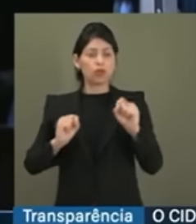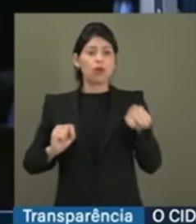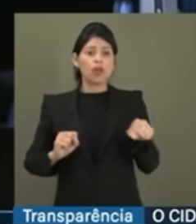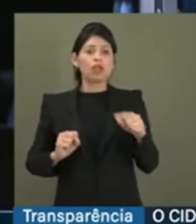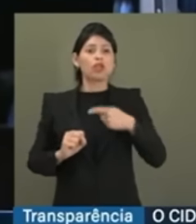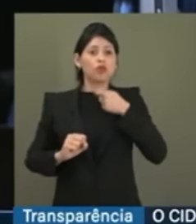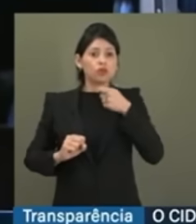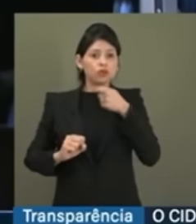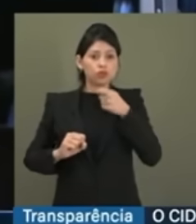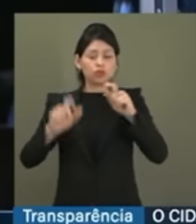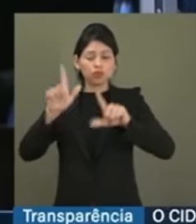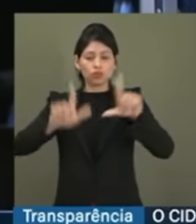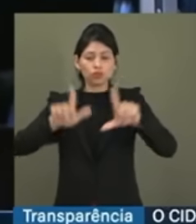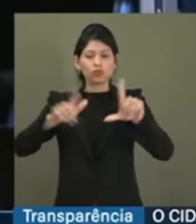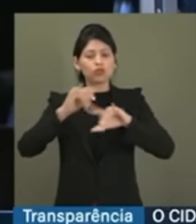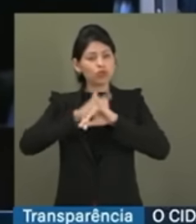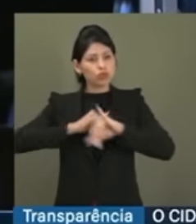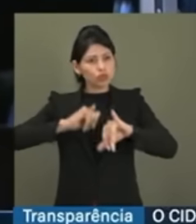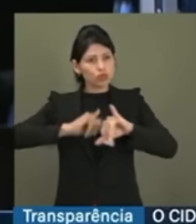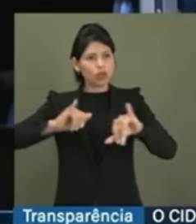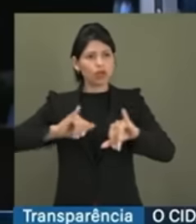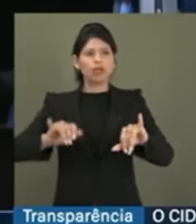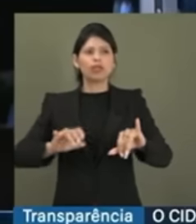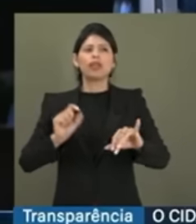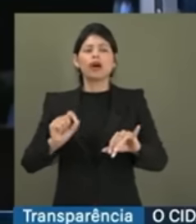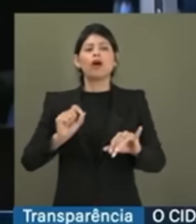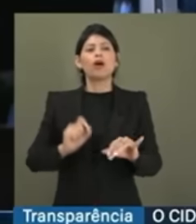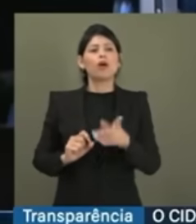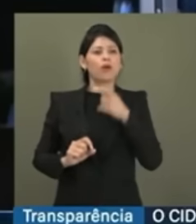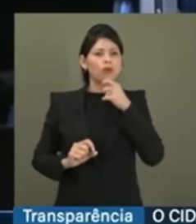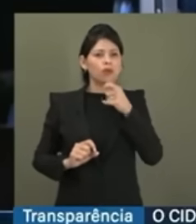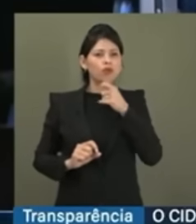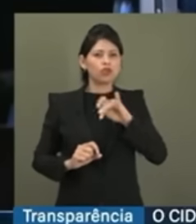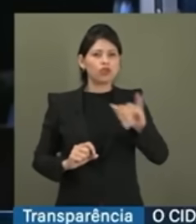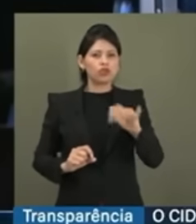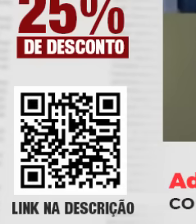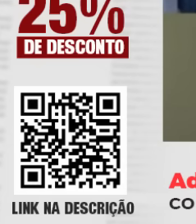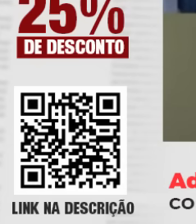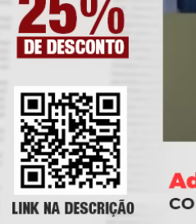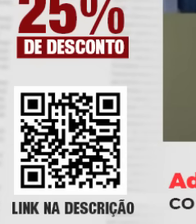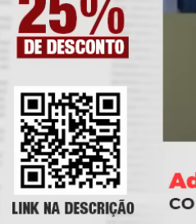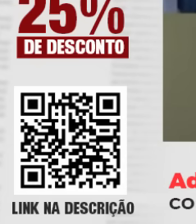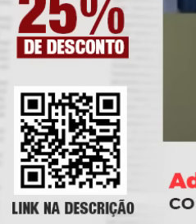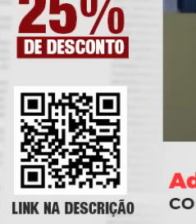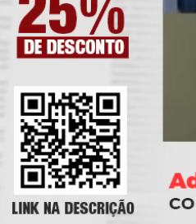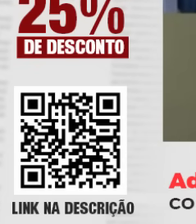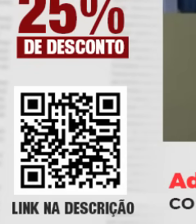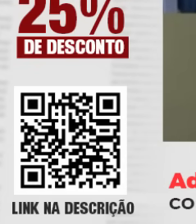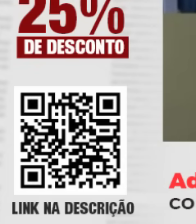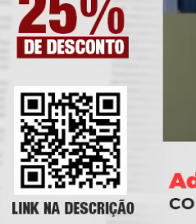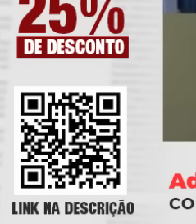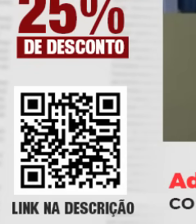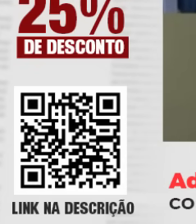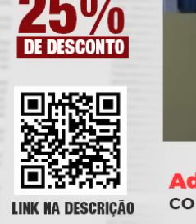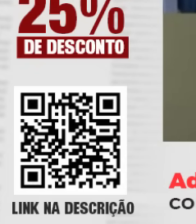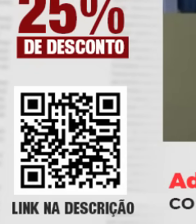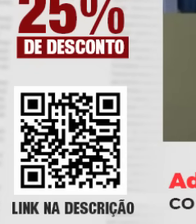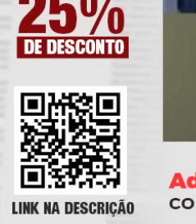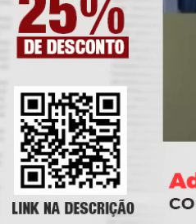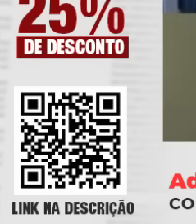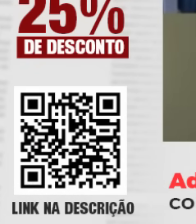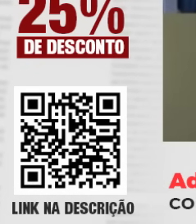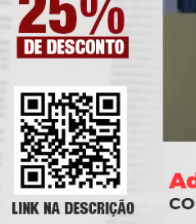espero que que isso seja um fato isolado que tenha o bom senso porque ficou uma